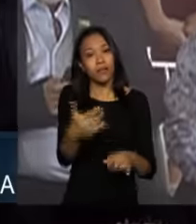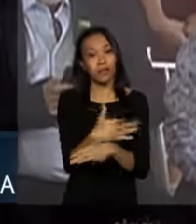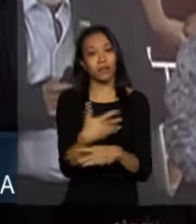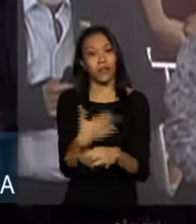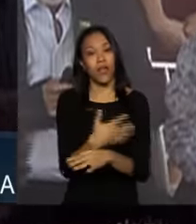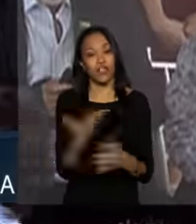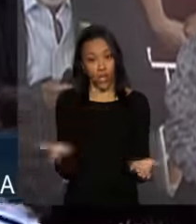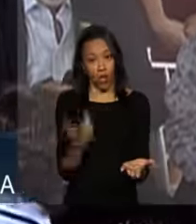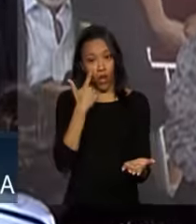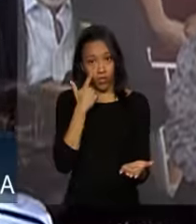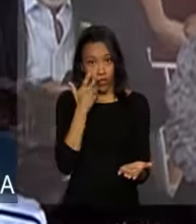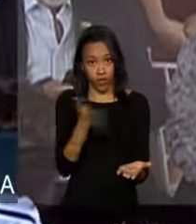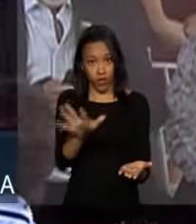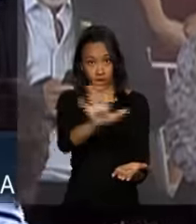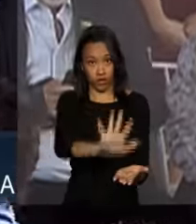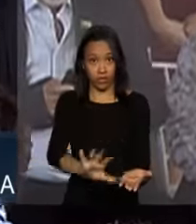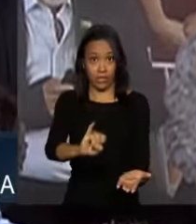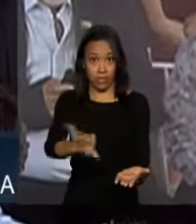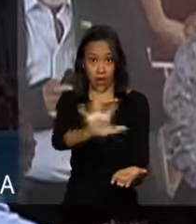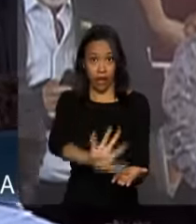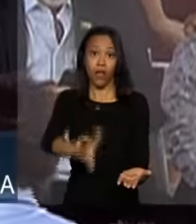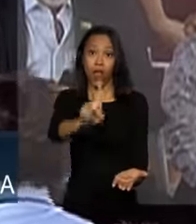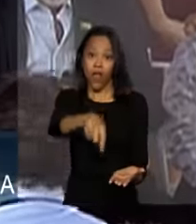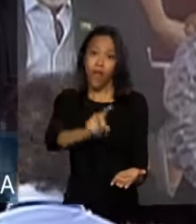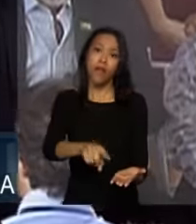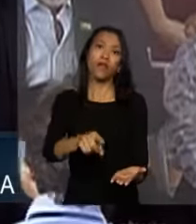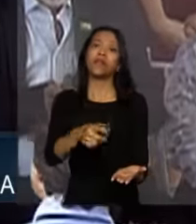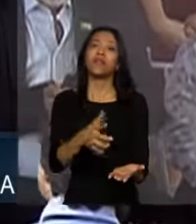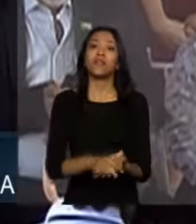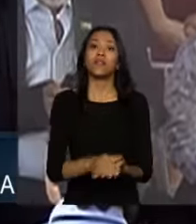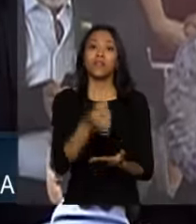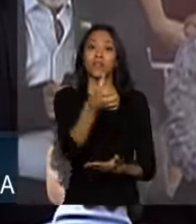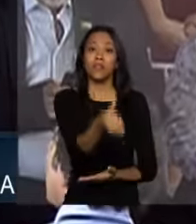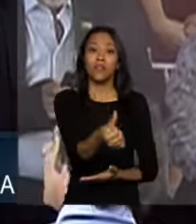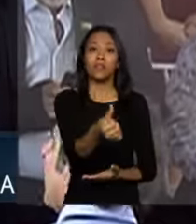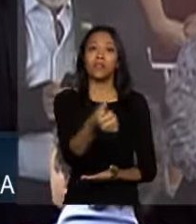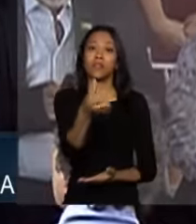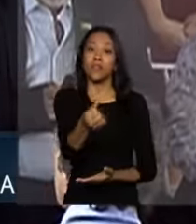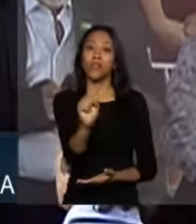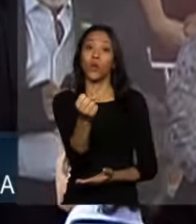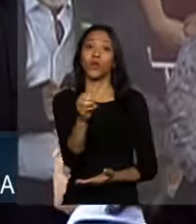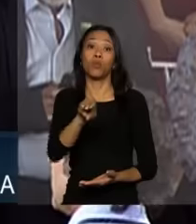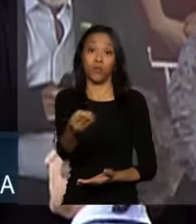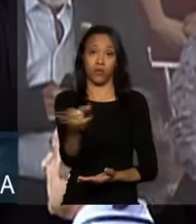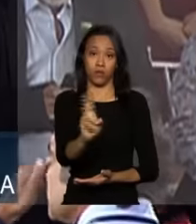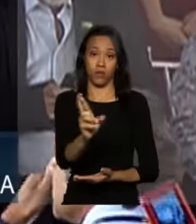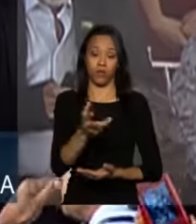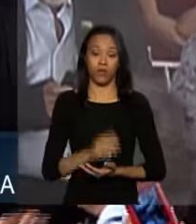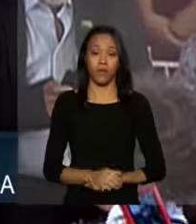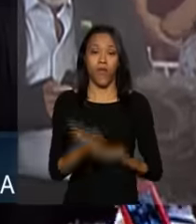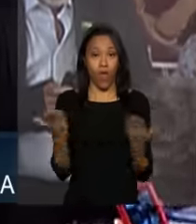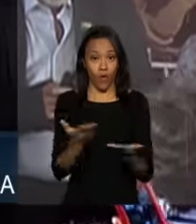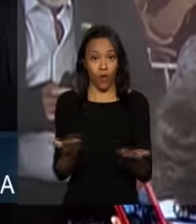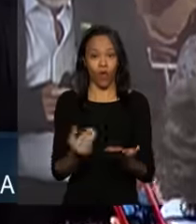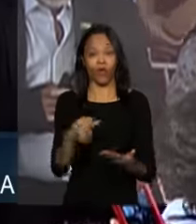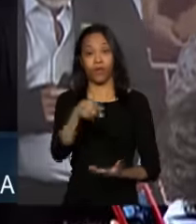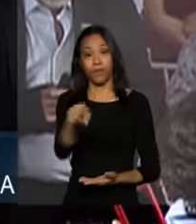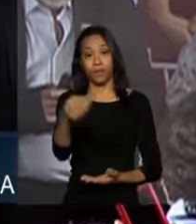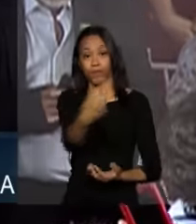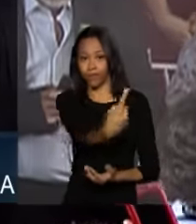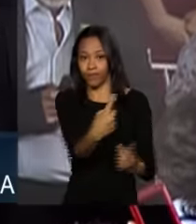de onde estamos vendo as imagens ao vivo, são 768 milhões de reais. Para receber as chaves das mãos do ministro das